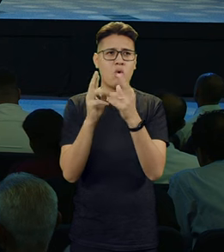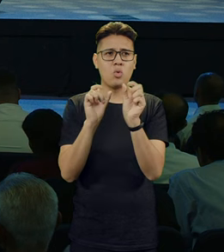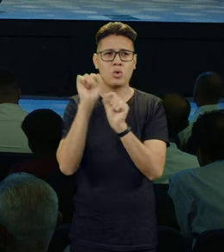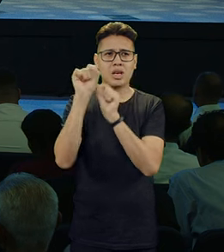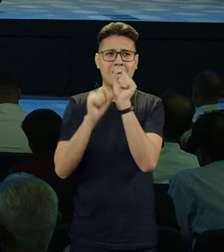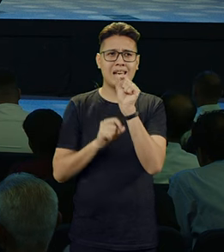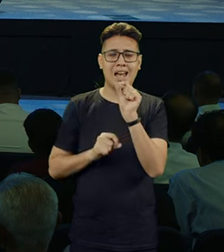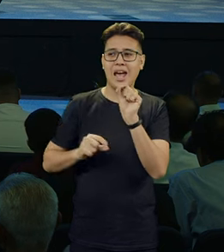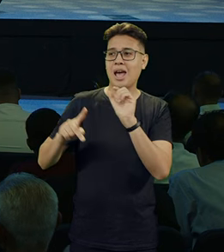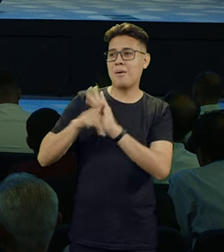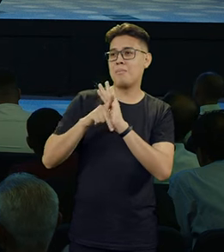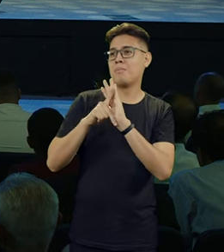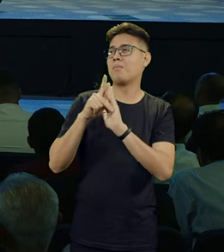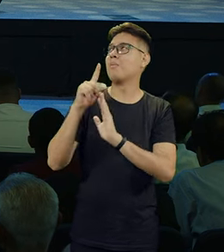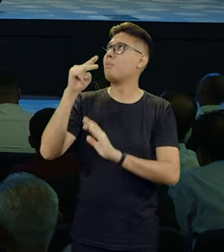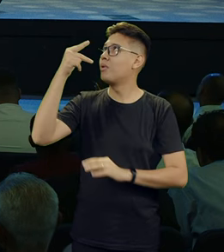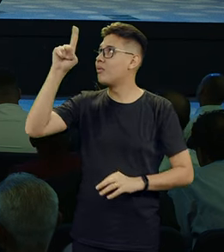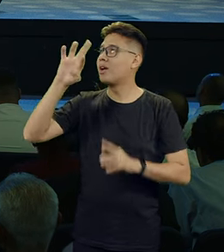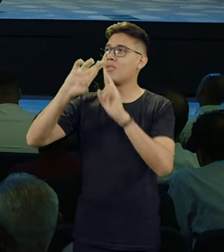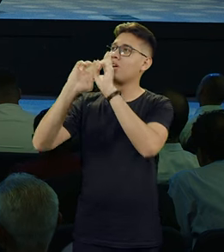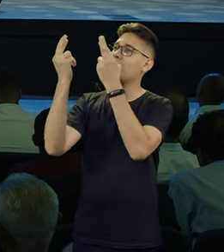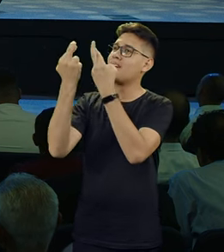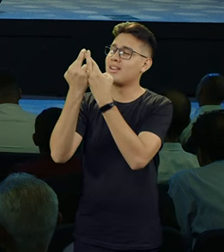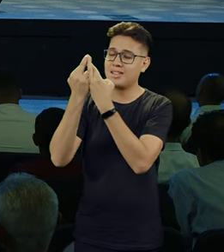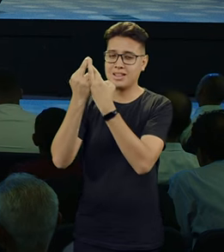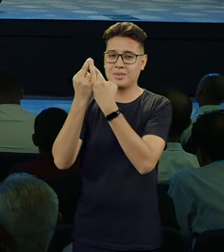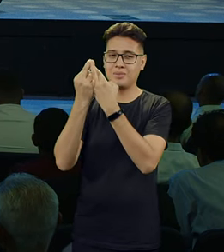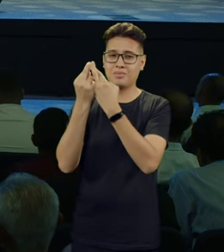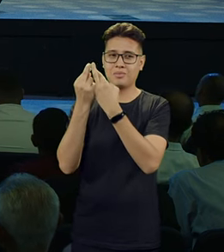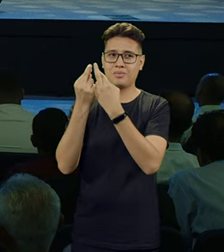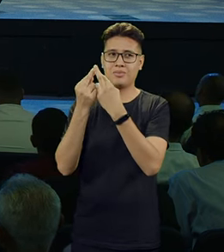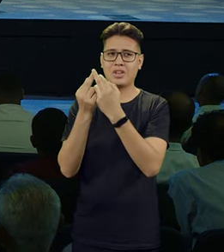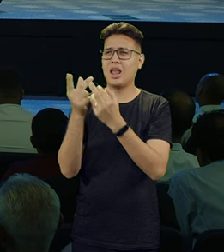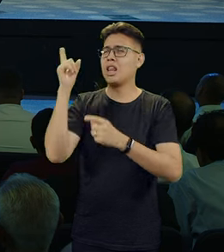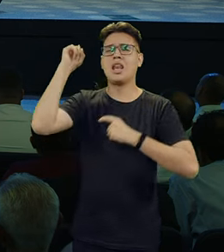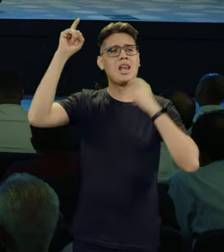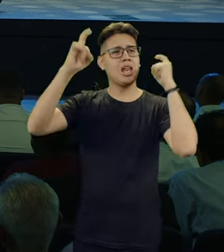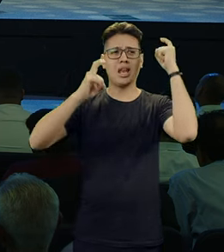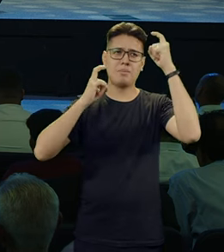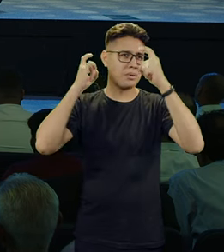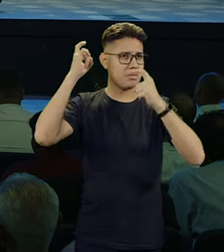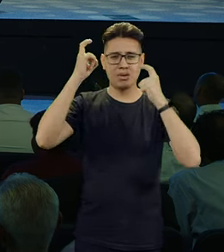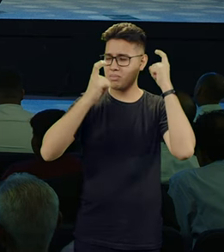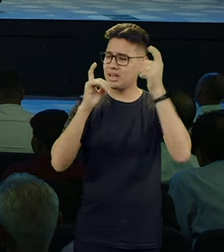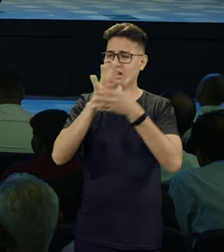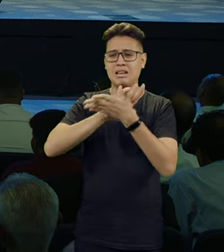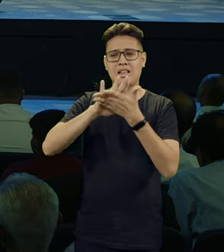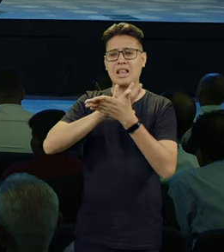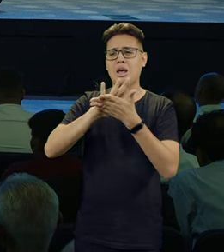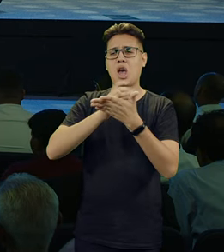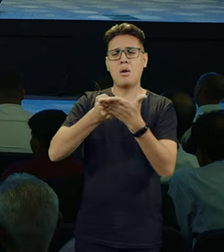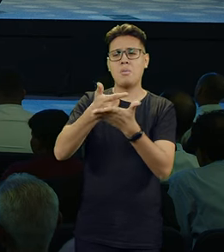reino. Vai em busca disso sem se preocupar com o preço a ser pago.